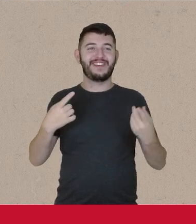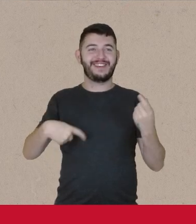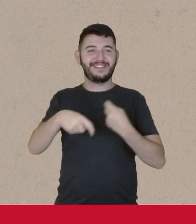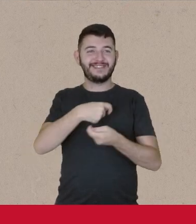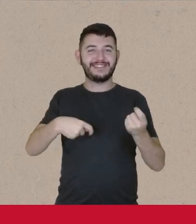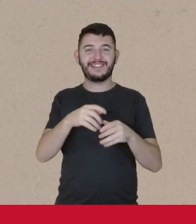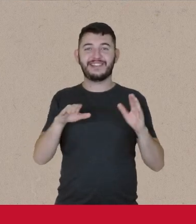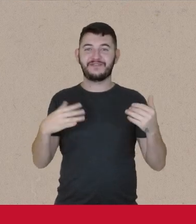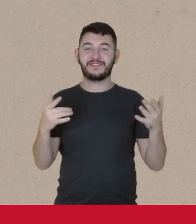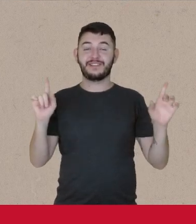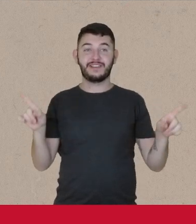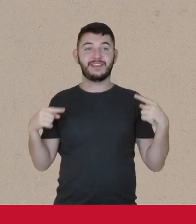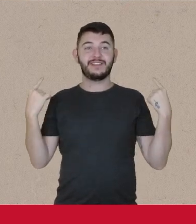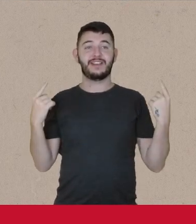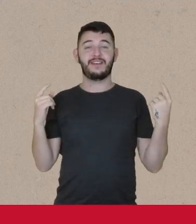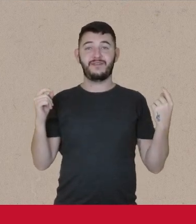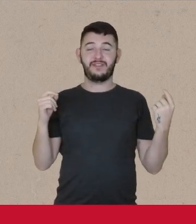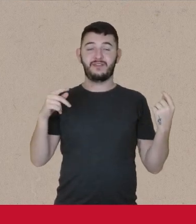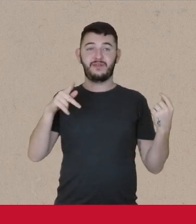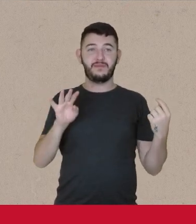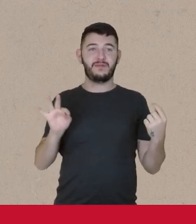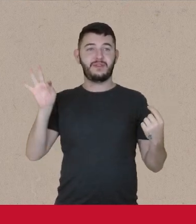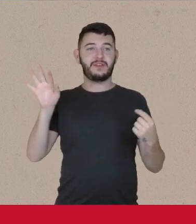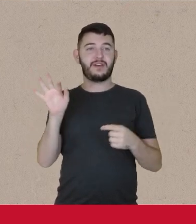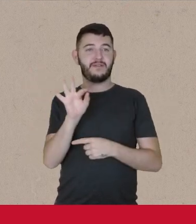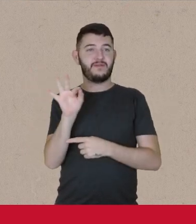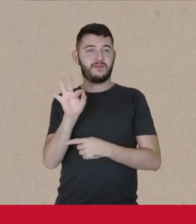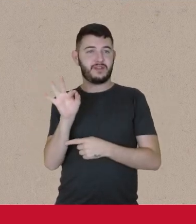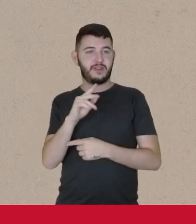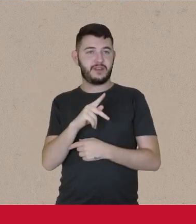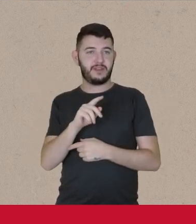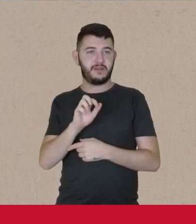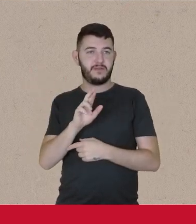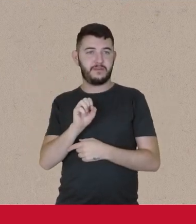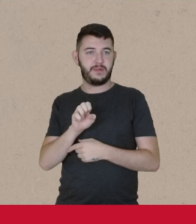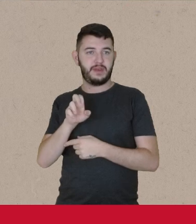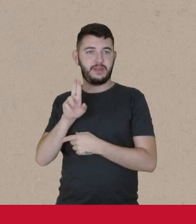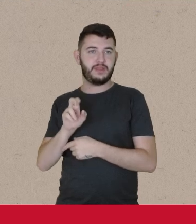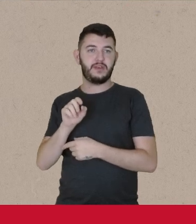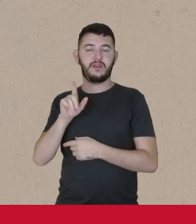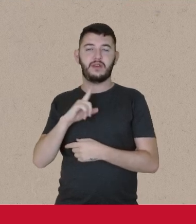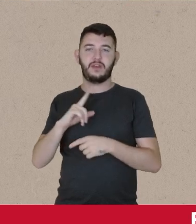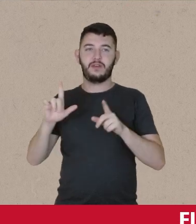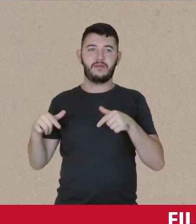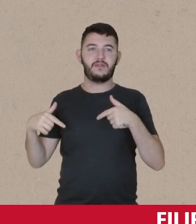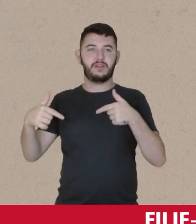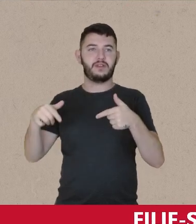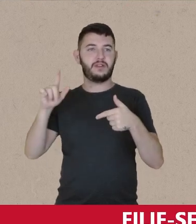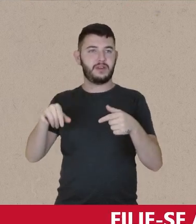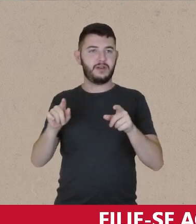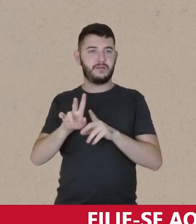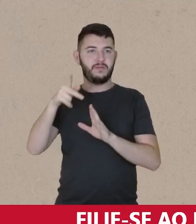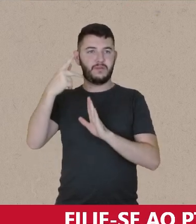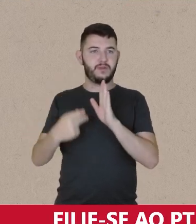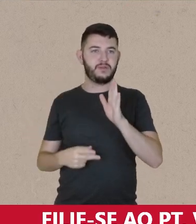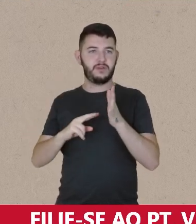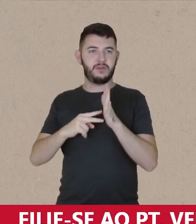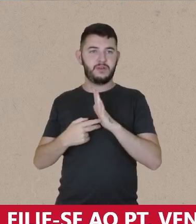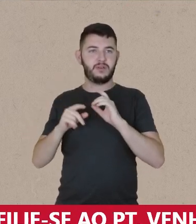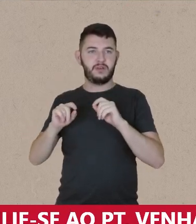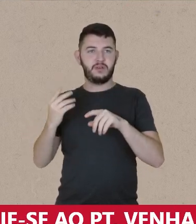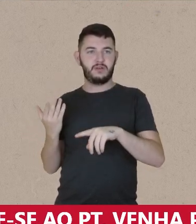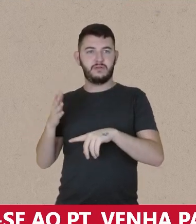PT, que aliás a Fundação Perseu Abramo começou a enfrentar com os NAPs, um programa de reconstrução e transformação,